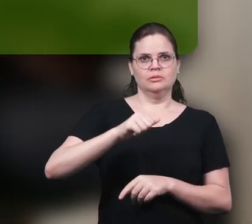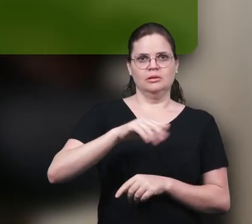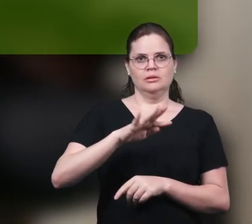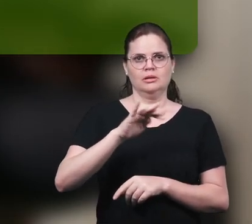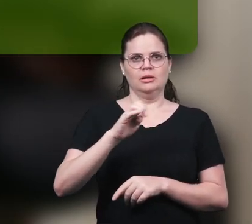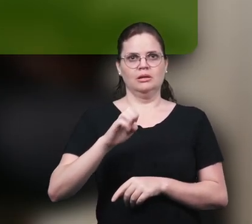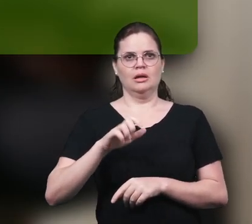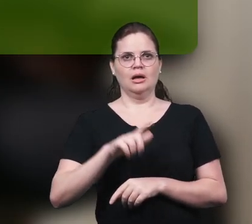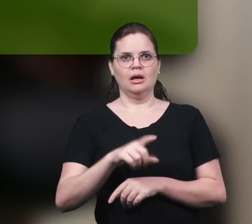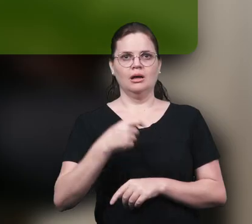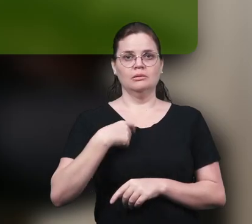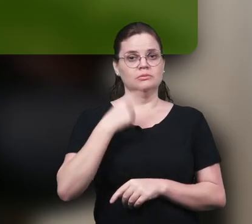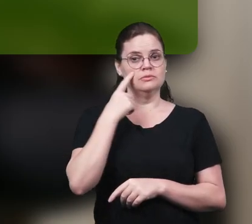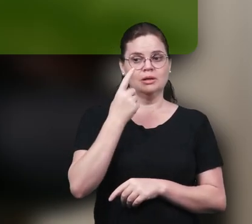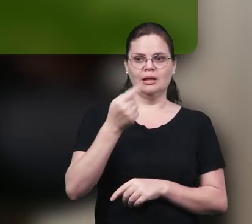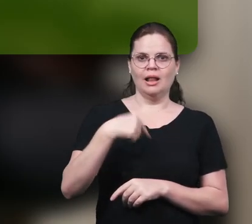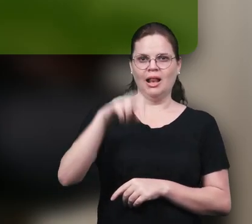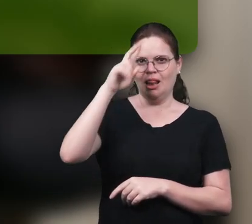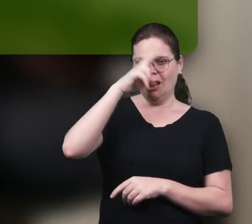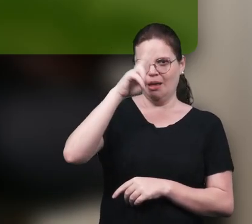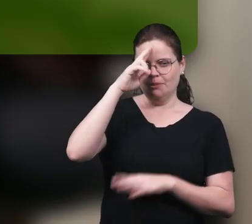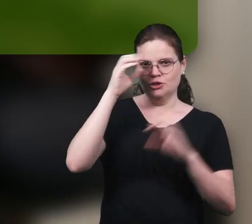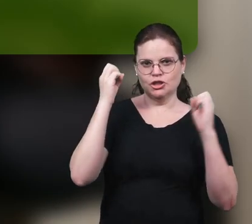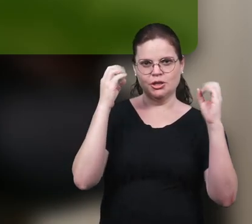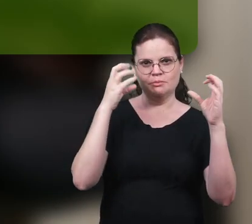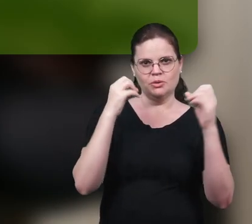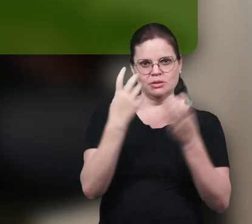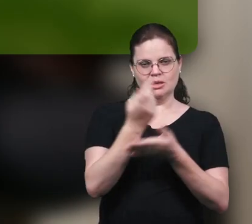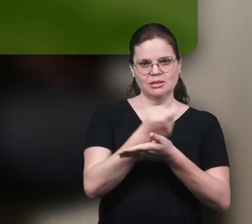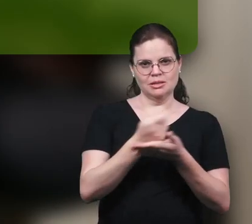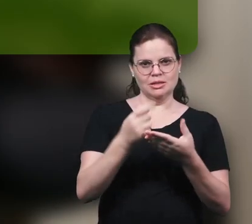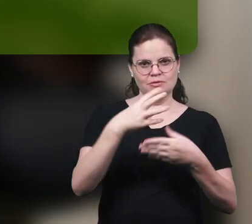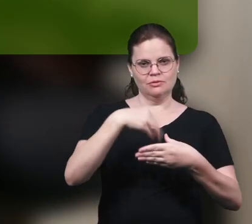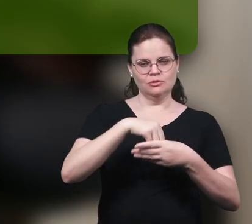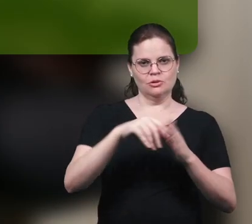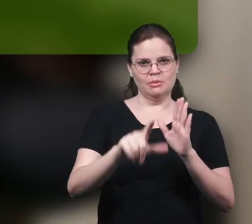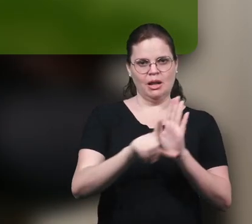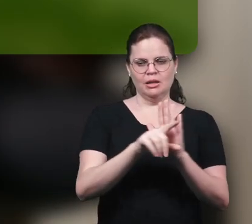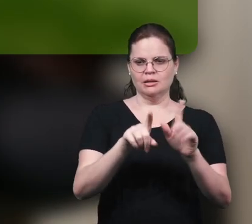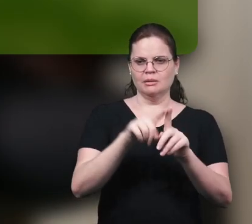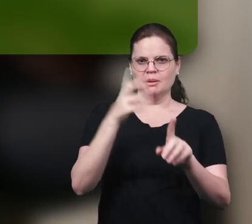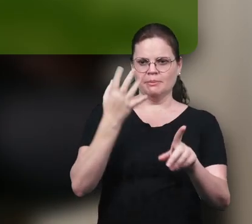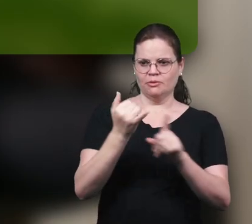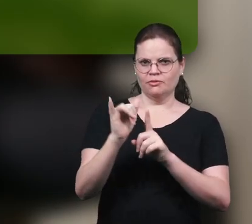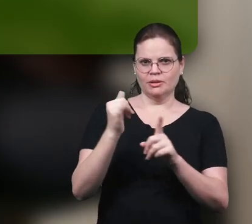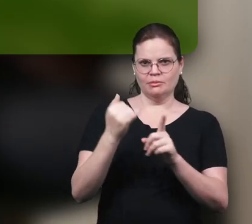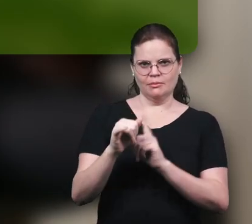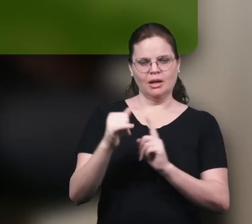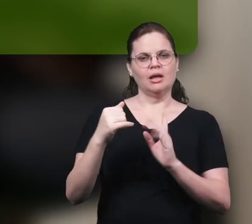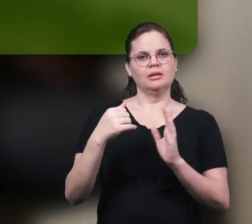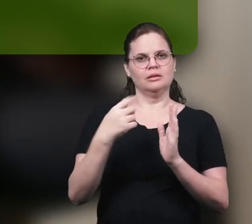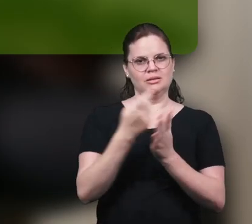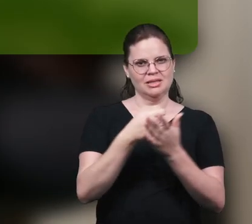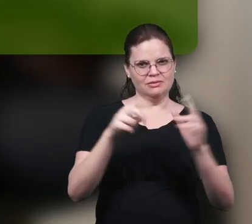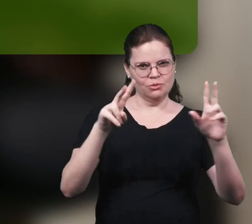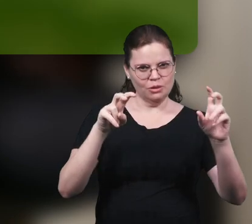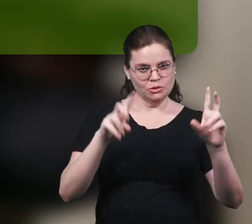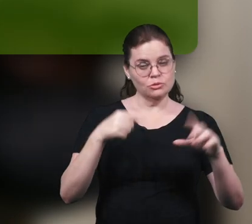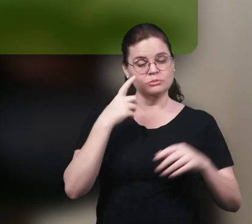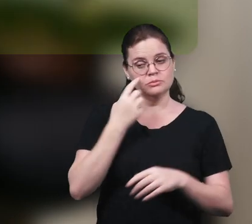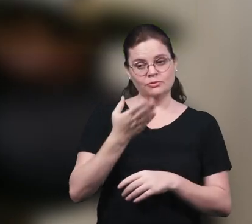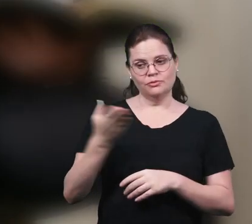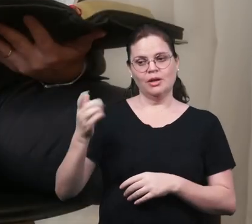havemos achado aquele de quem Moisés escreveu na lei e de quem escreveram os profetas, Jesus de Nazaré, filho de